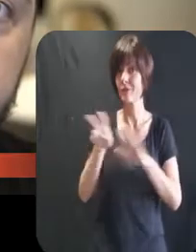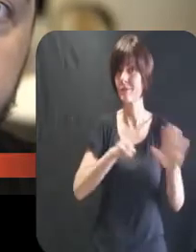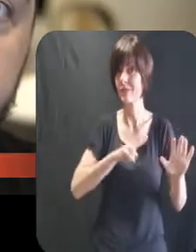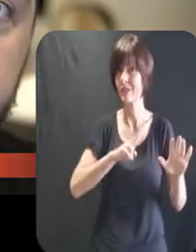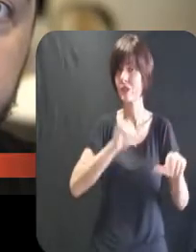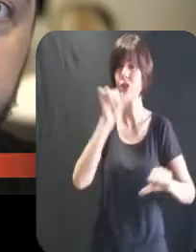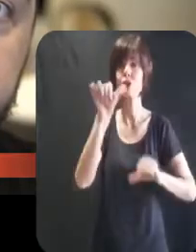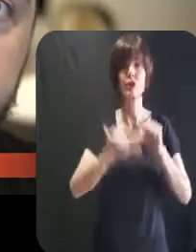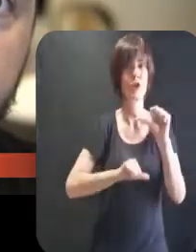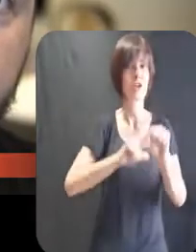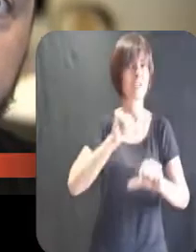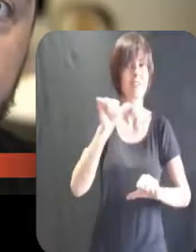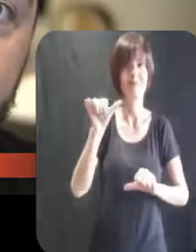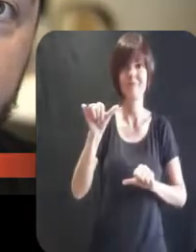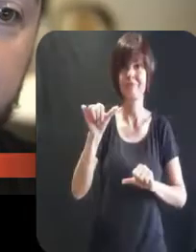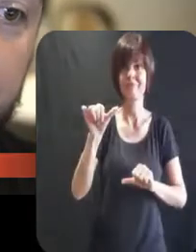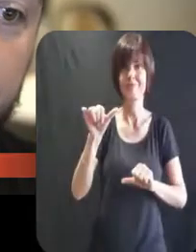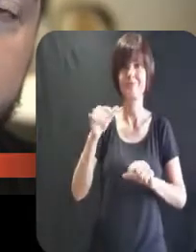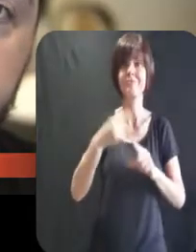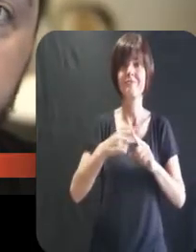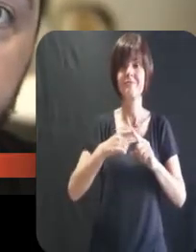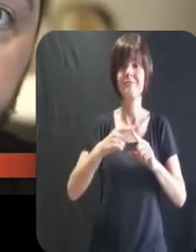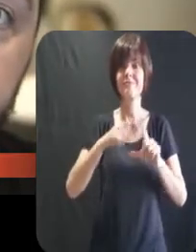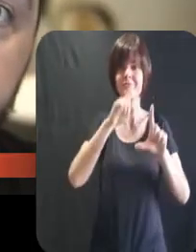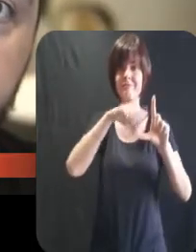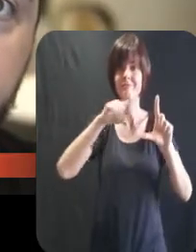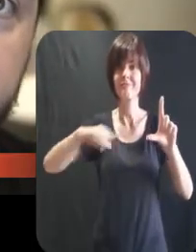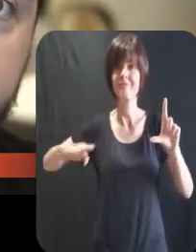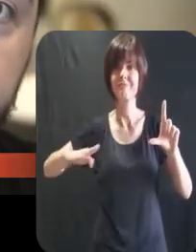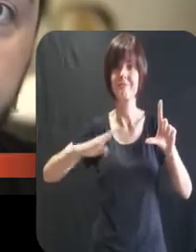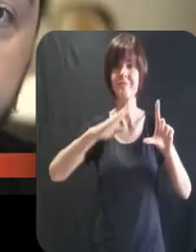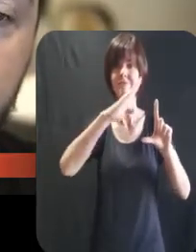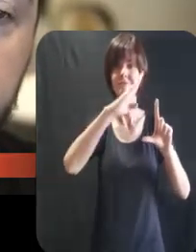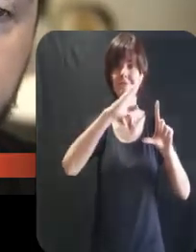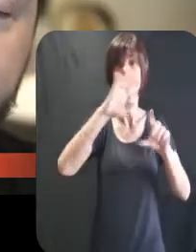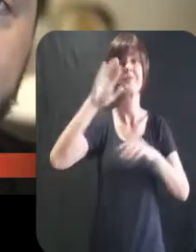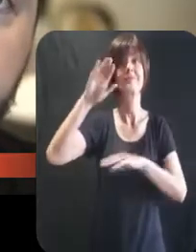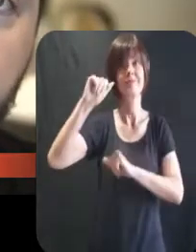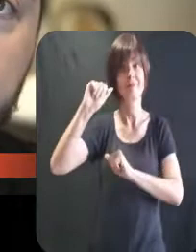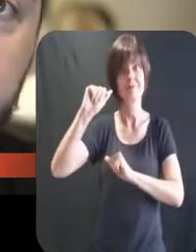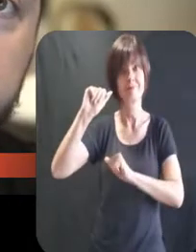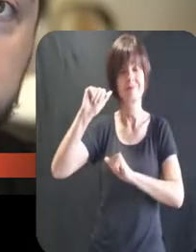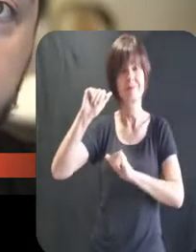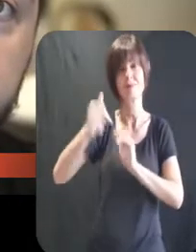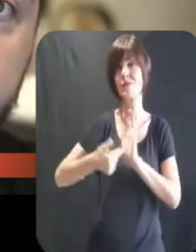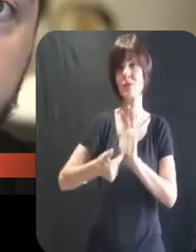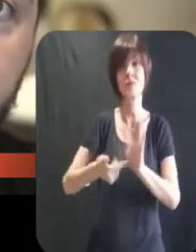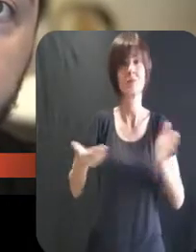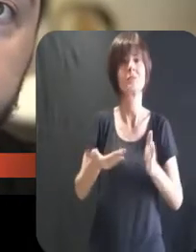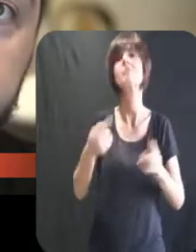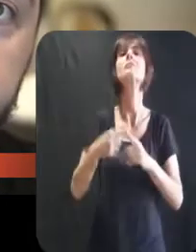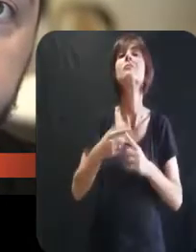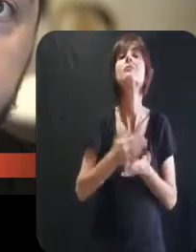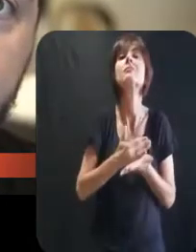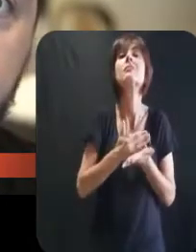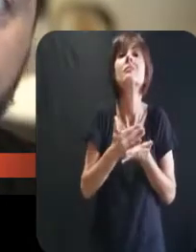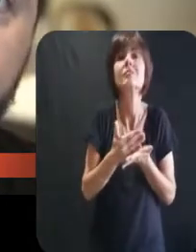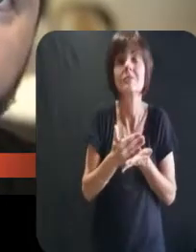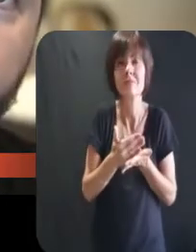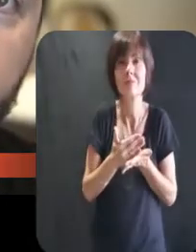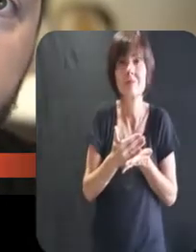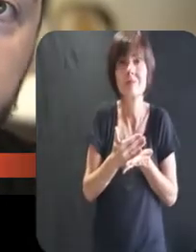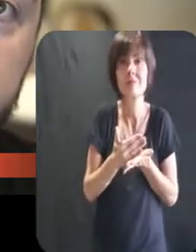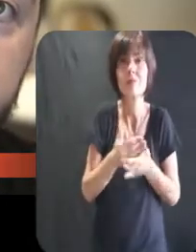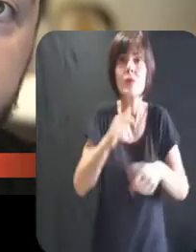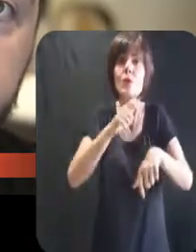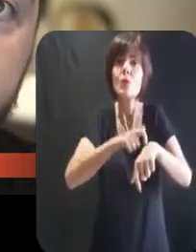casos. Isso quer dizer que daqui a 2 semanas, 3 semanas, a Espanha vai ter muito mais mortes do que a Itália. É porque eles